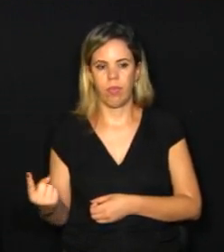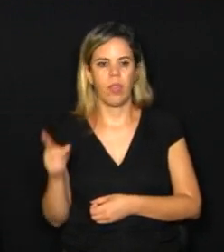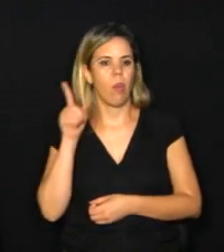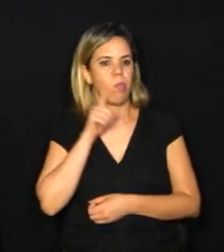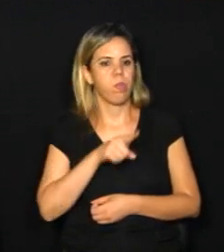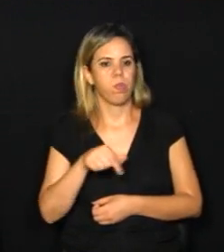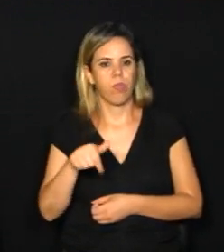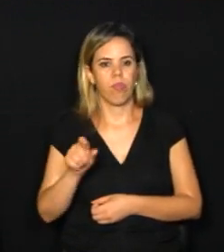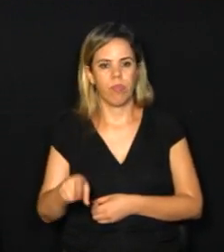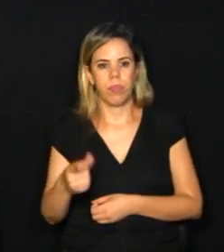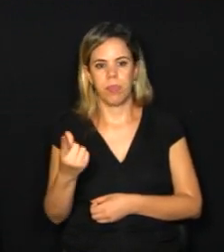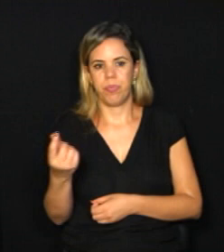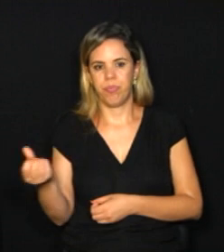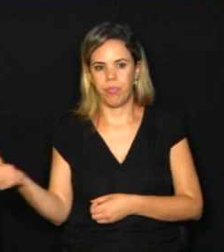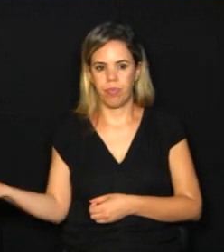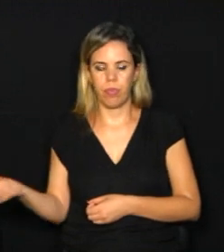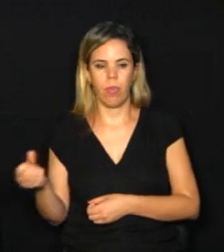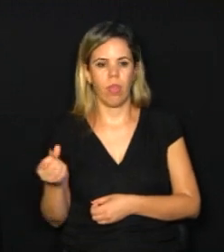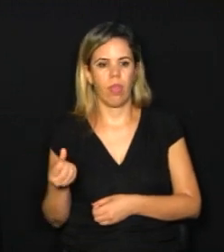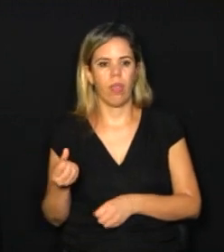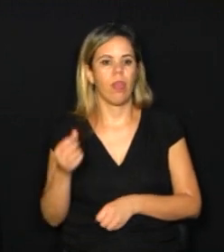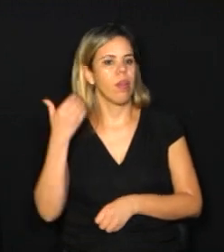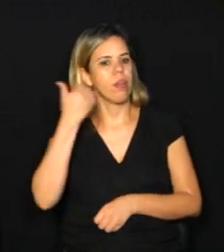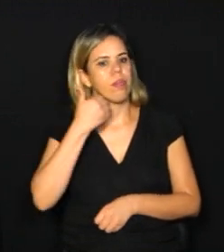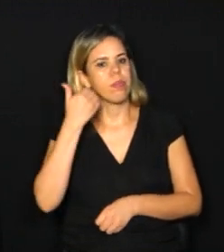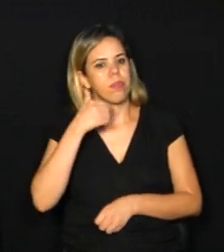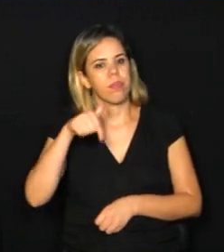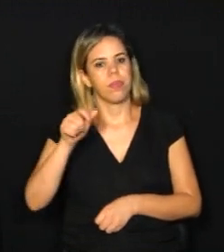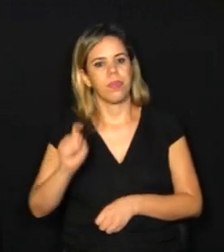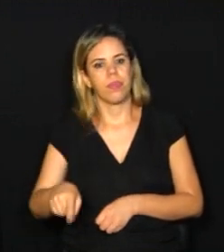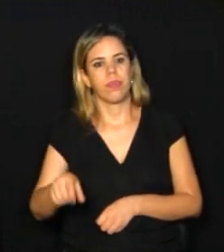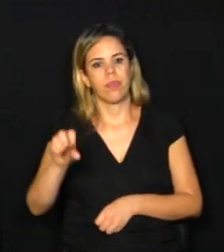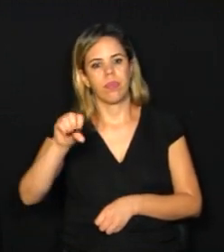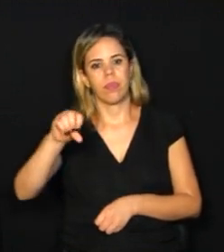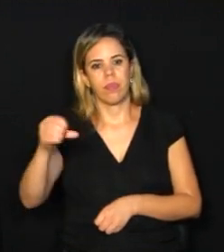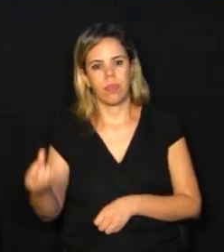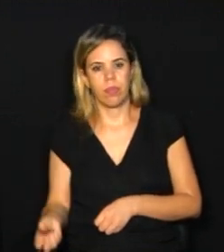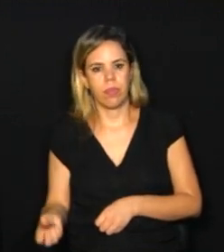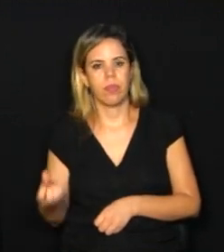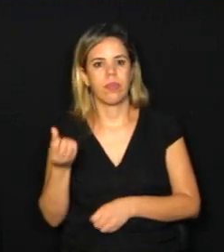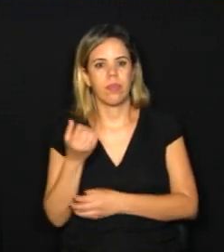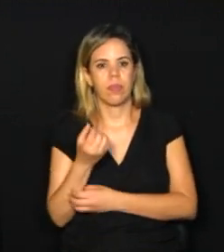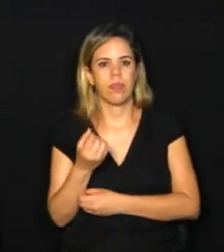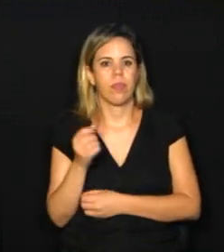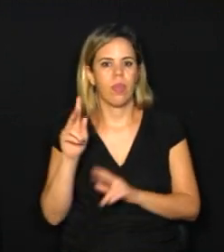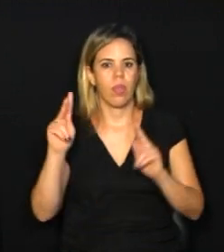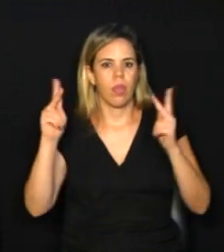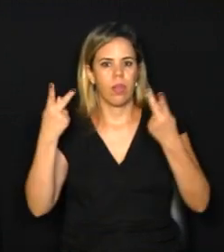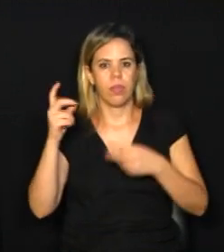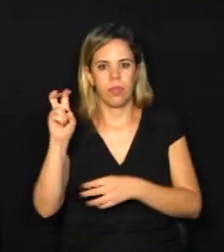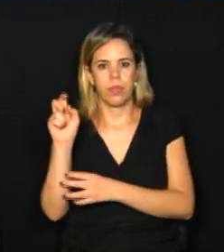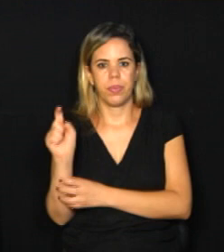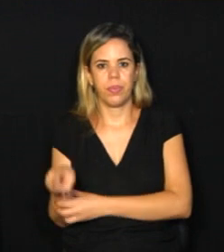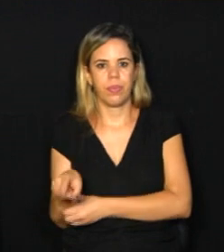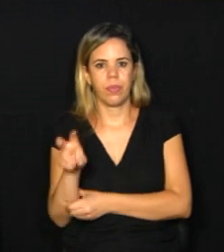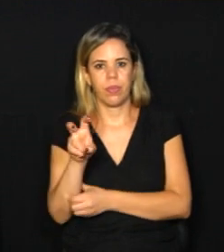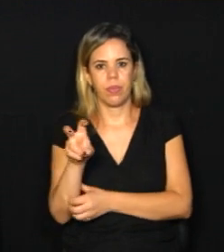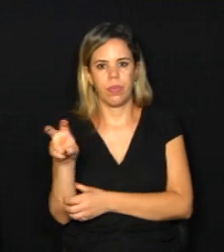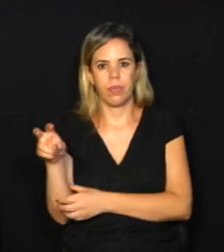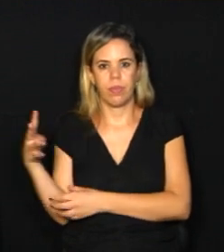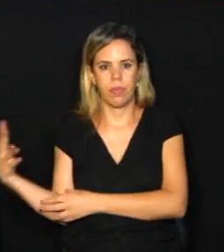7.481, Americana, 7.166, Santa Bárbara do Oeste, 7.096, Hortolândia,